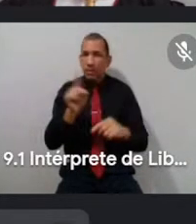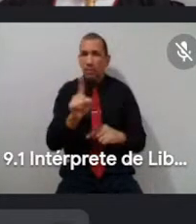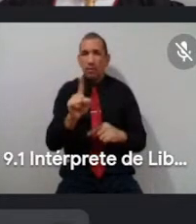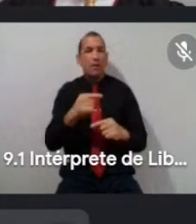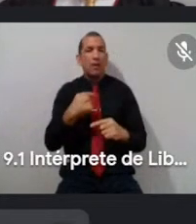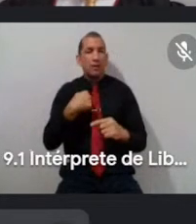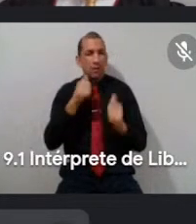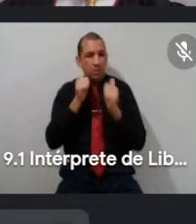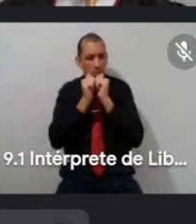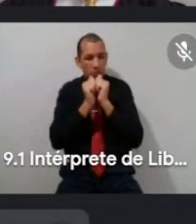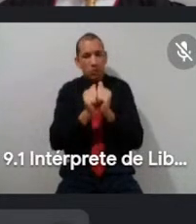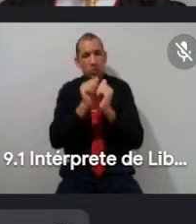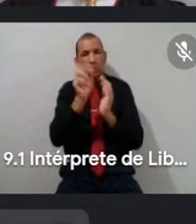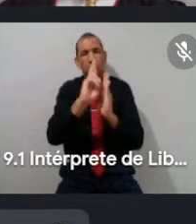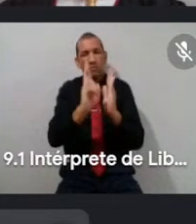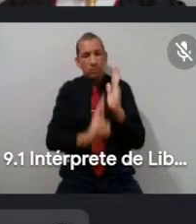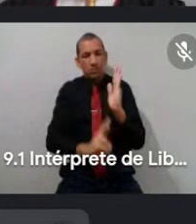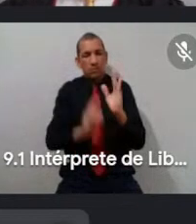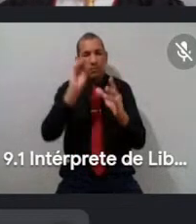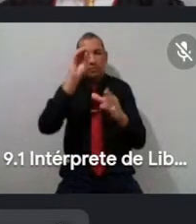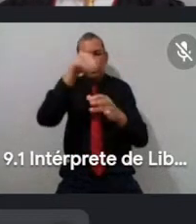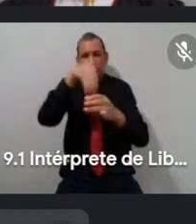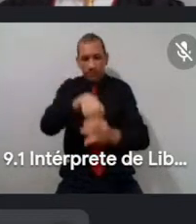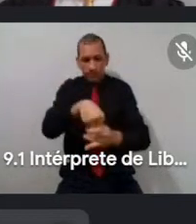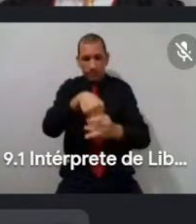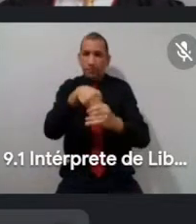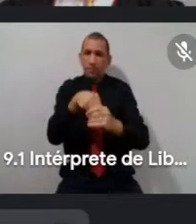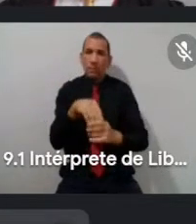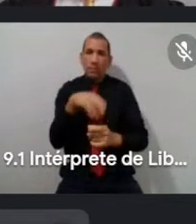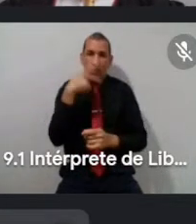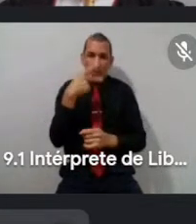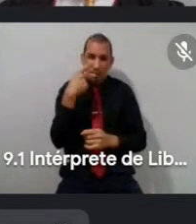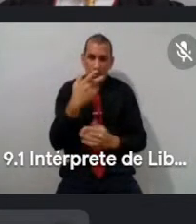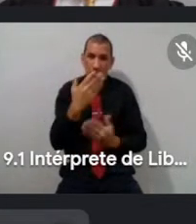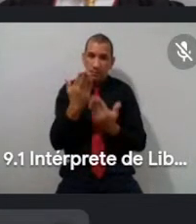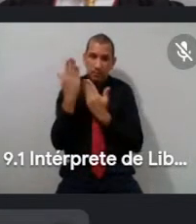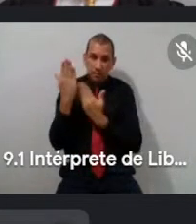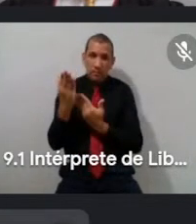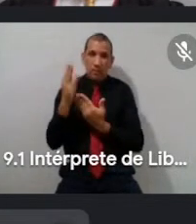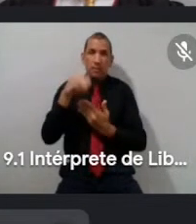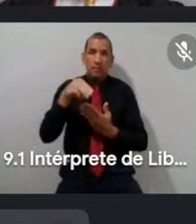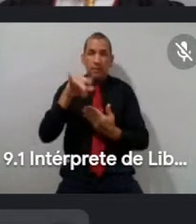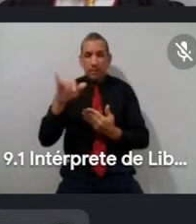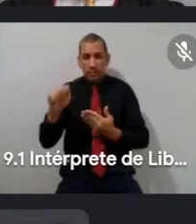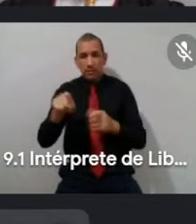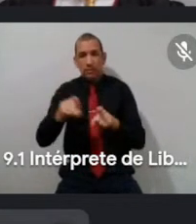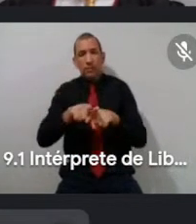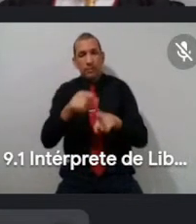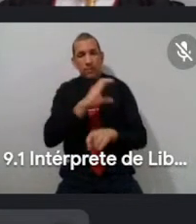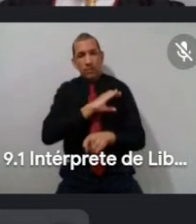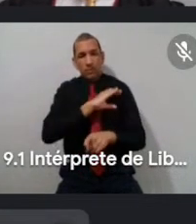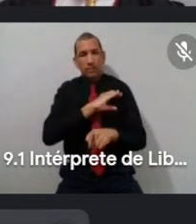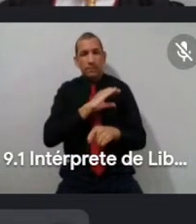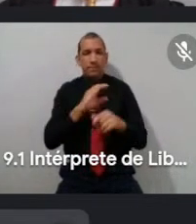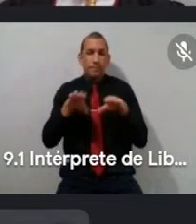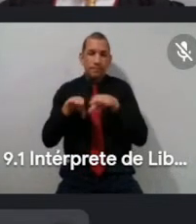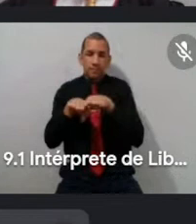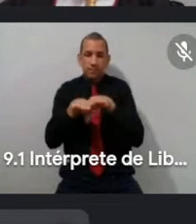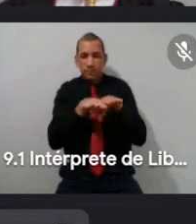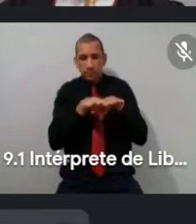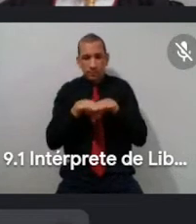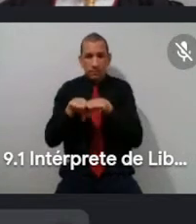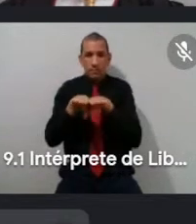voto do relator secundário na fala do Dr José Márcio dos demais colegas da